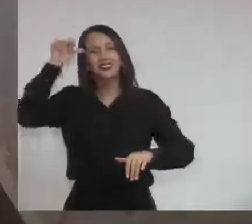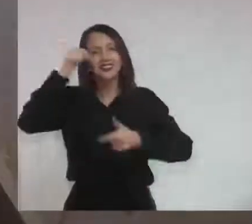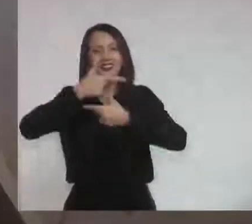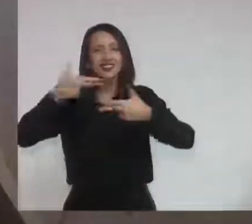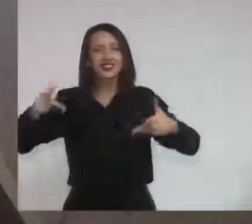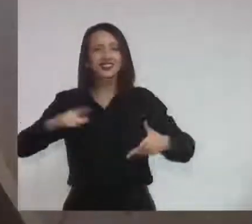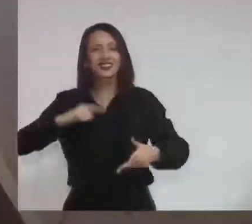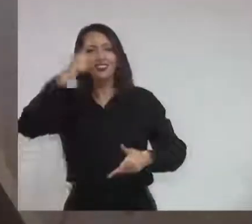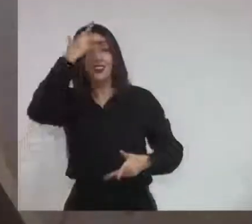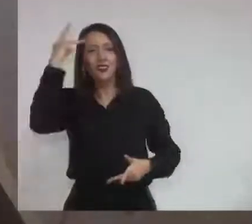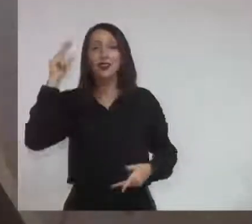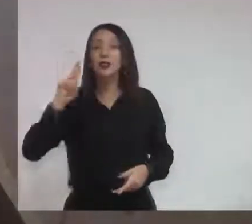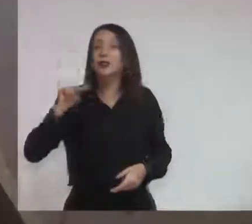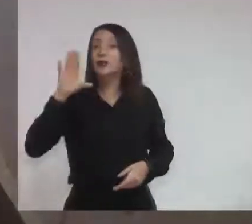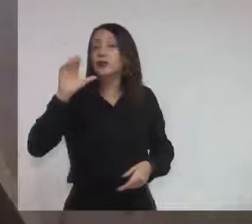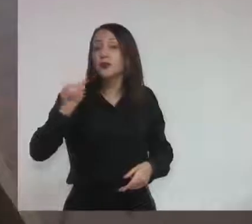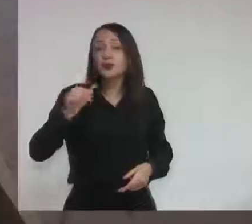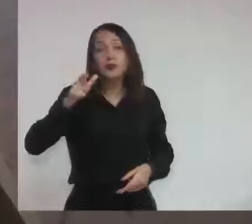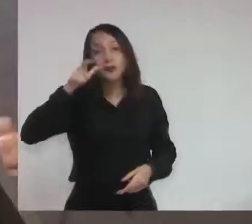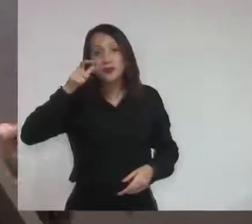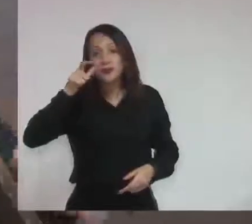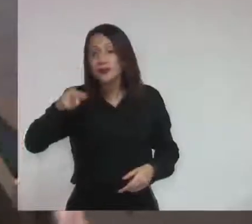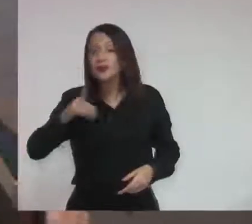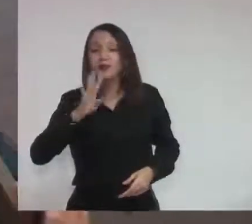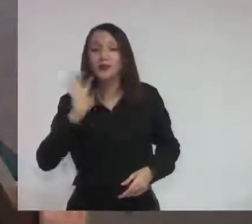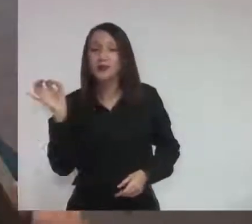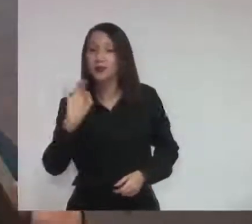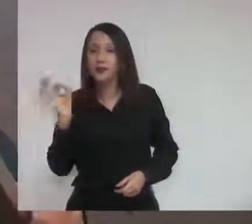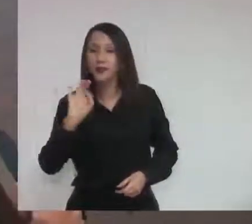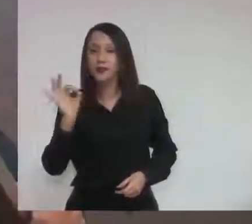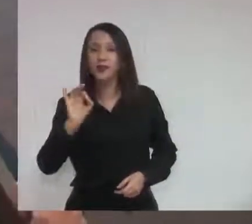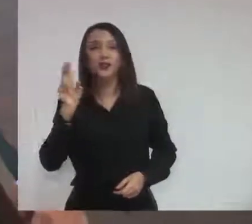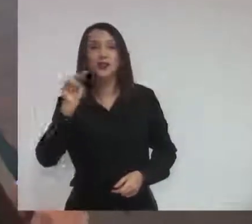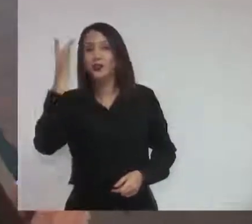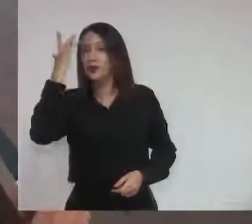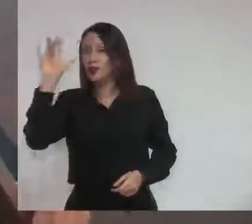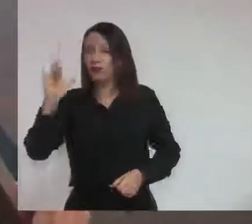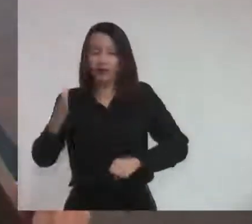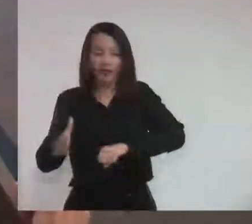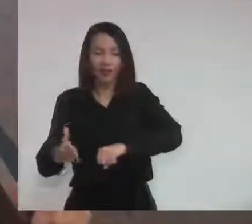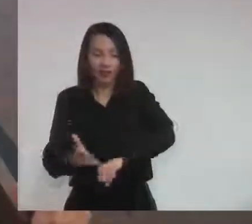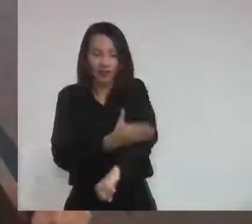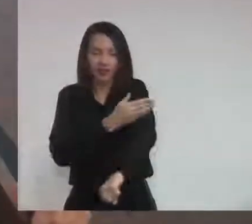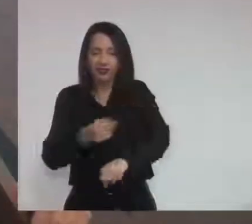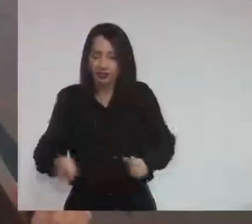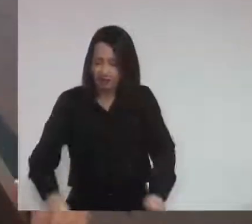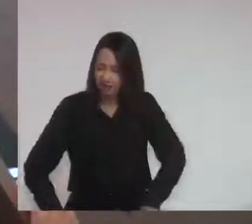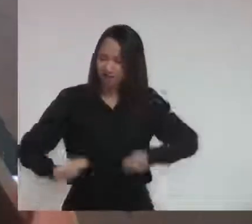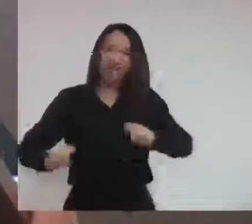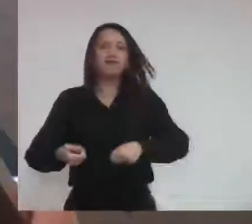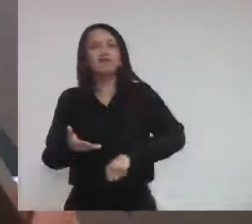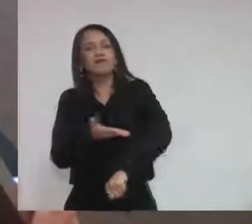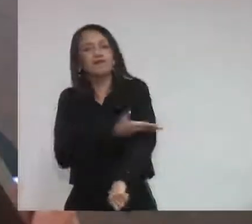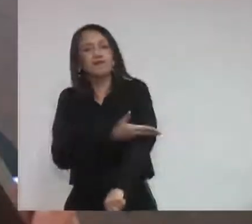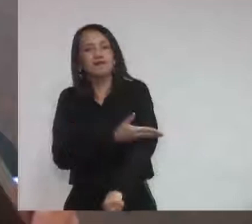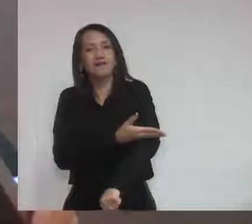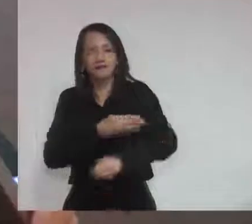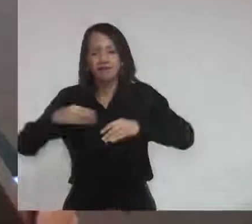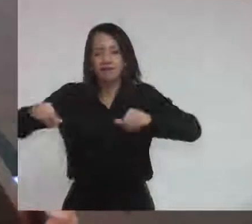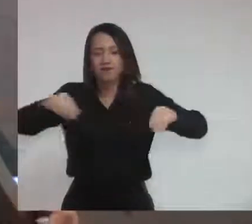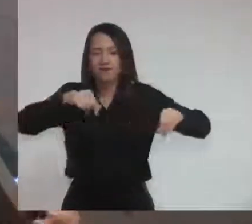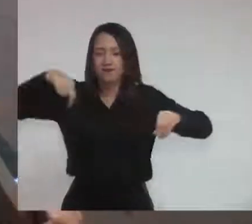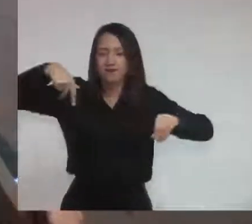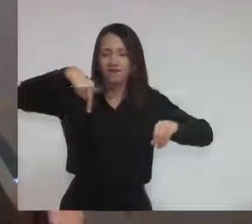como eu falo, que nunca molhou, nunca vestiu uma botina, nunca pisou no barro, né? E